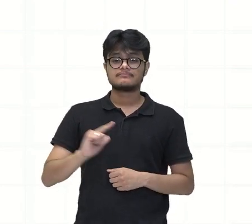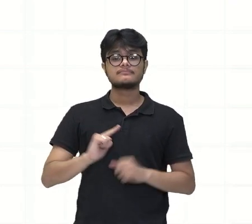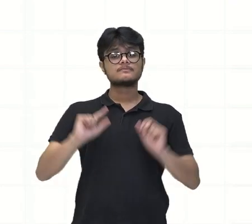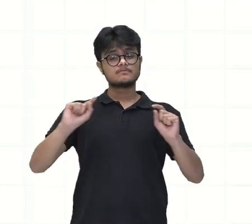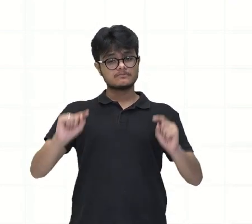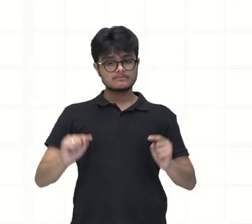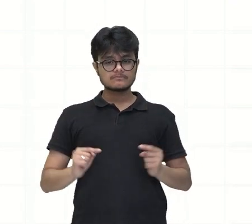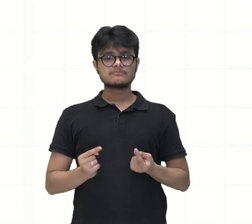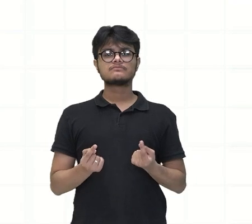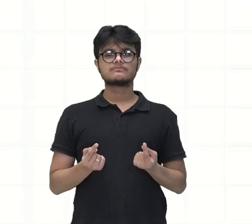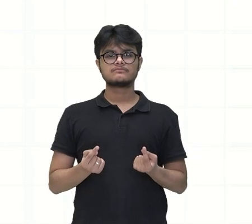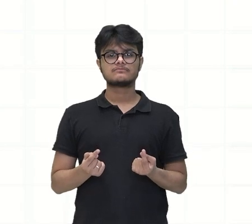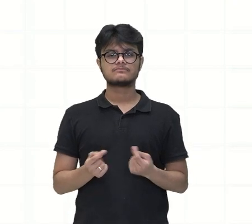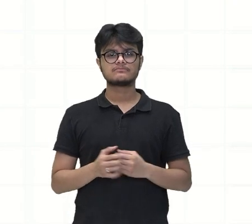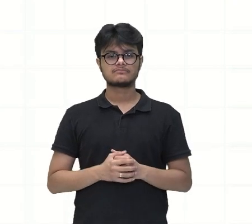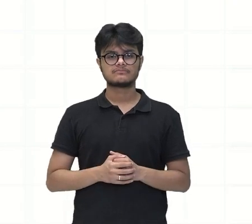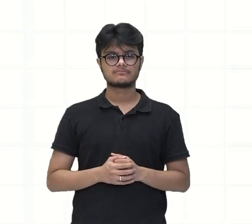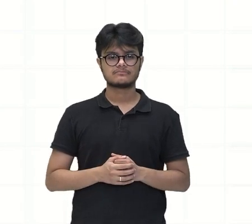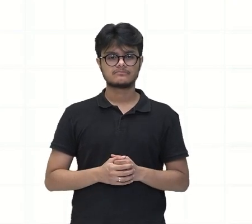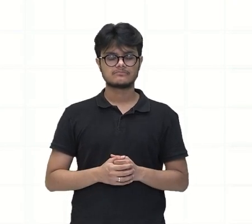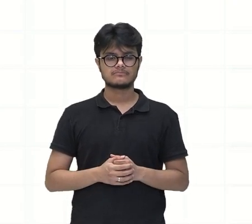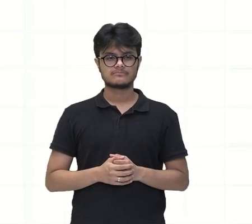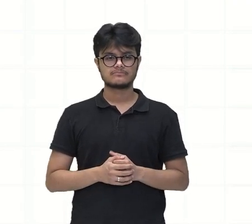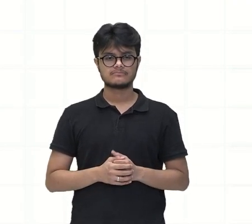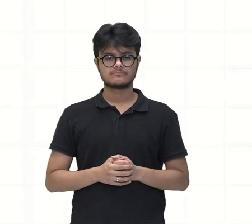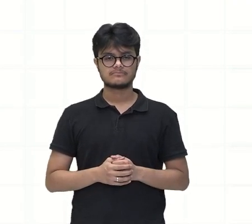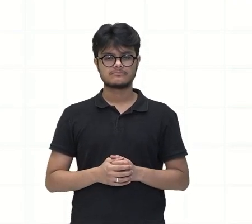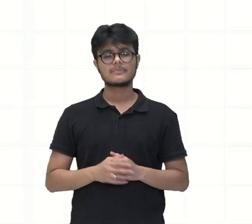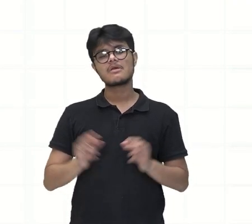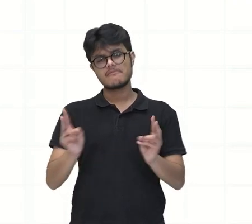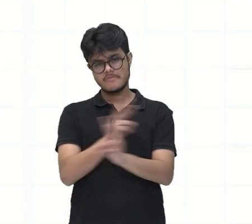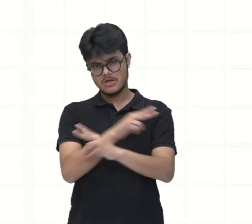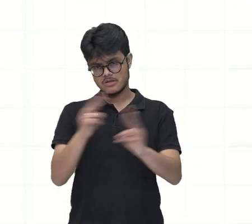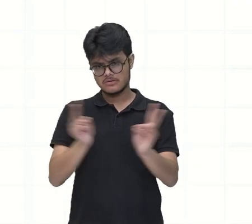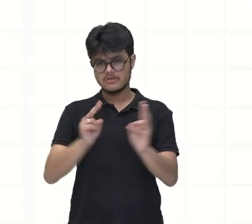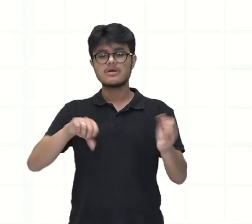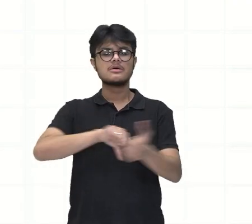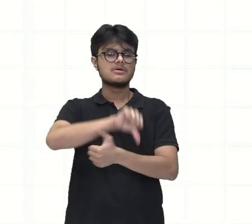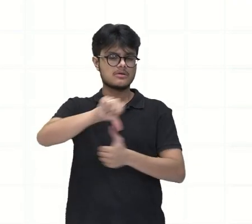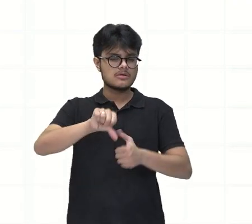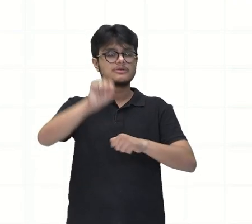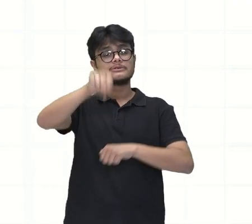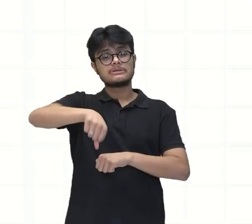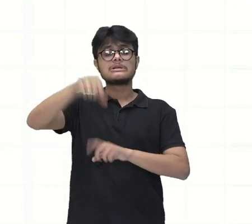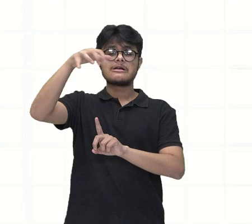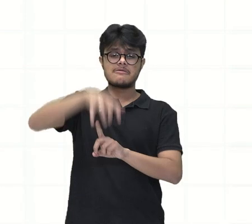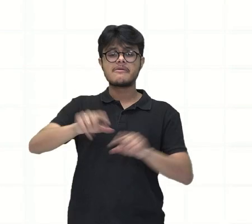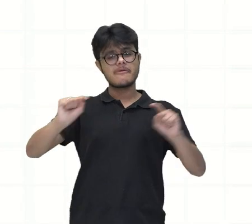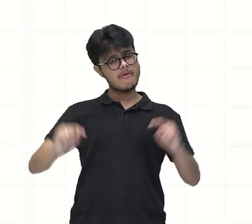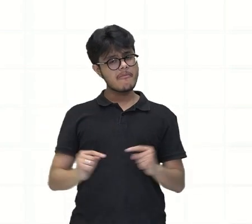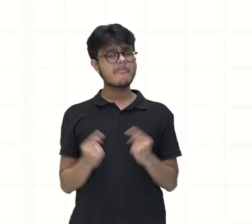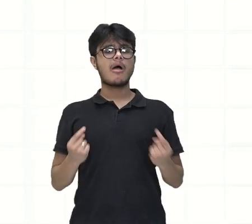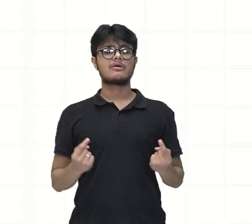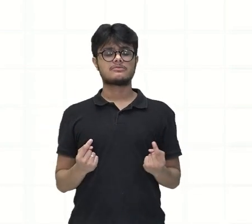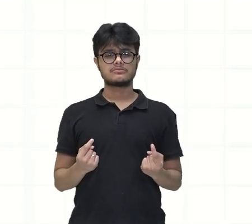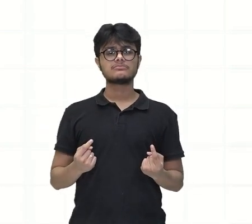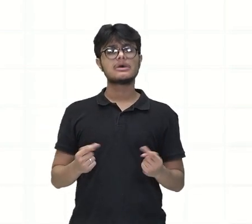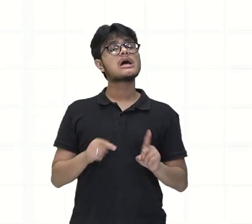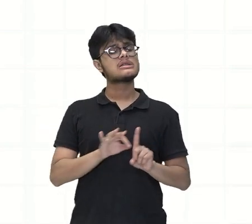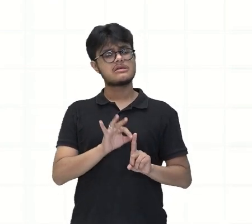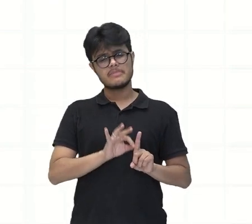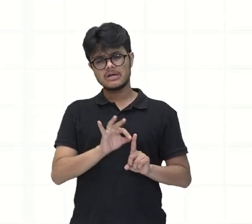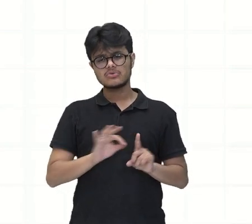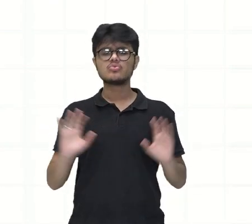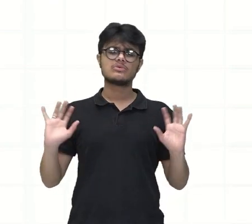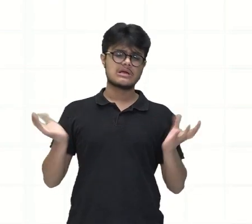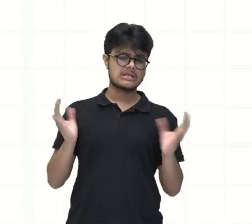ocorrem conforme as convecções influenciadas pela temperatura,